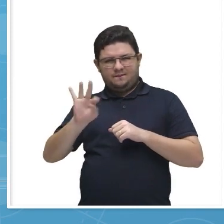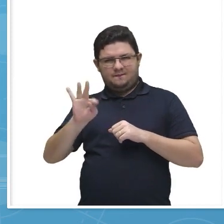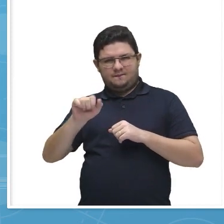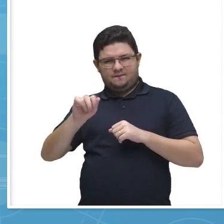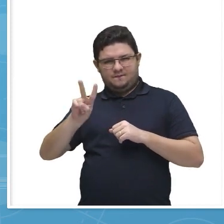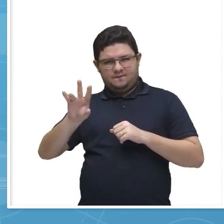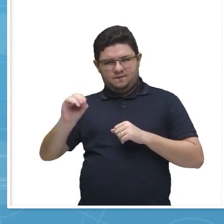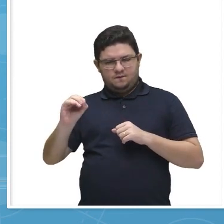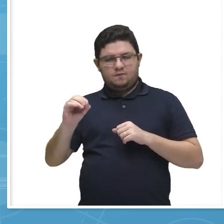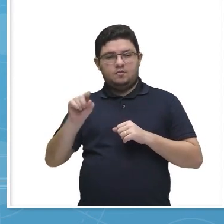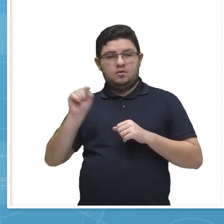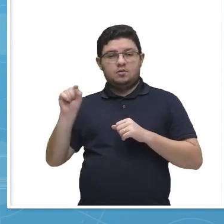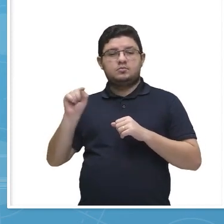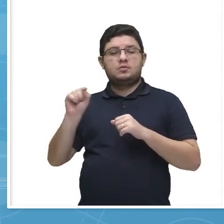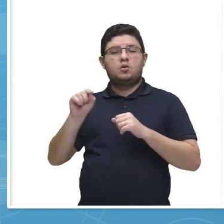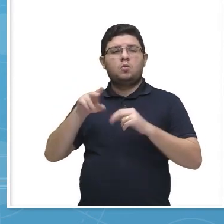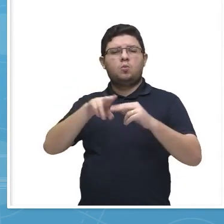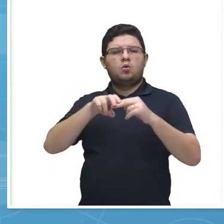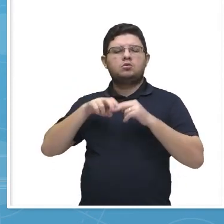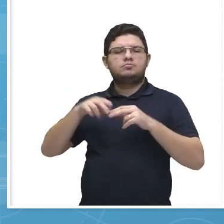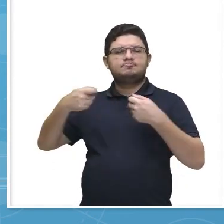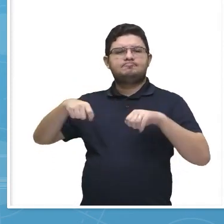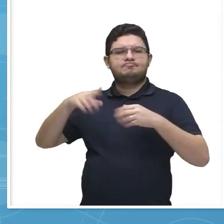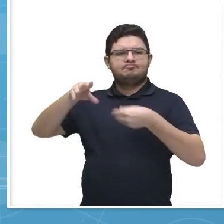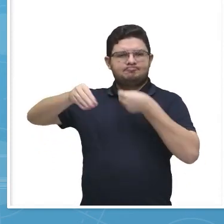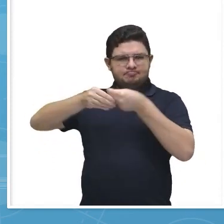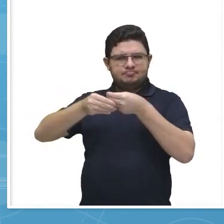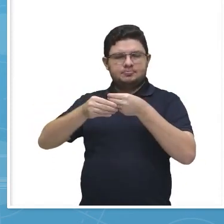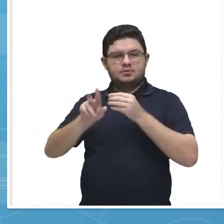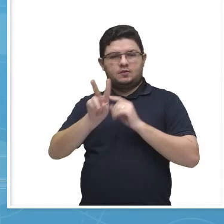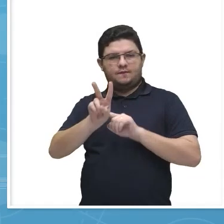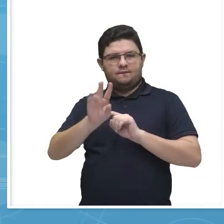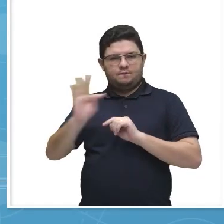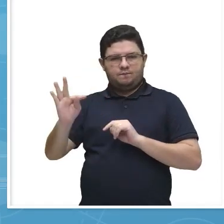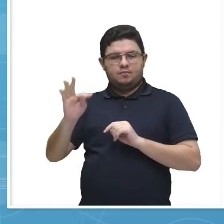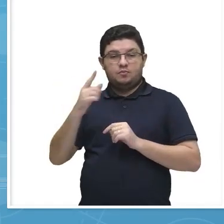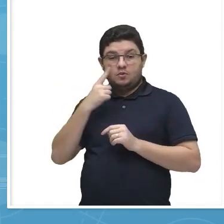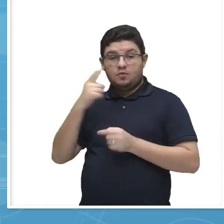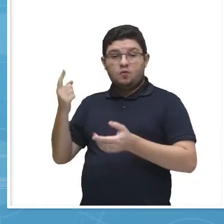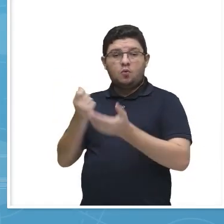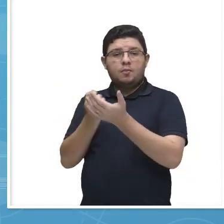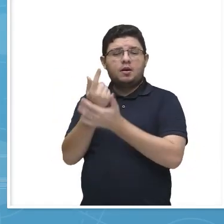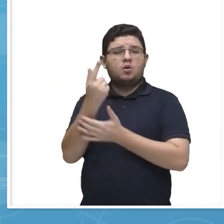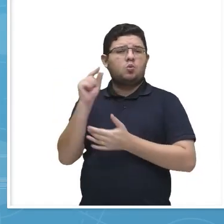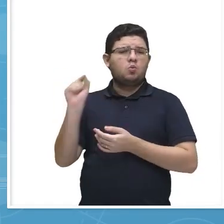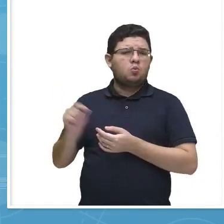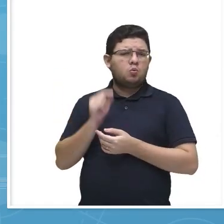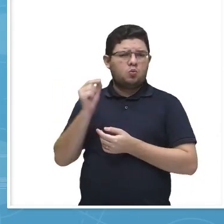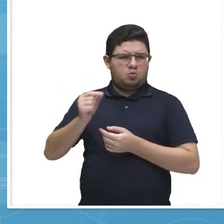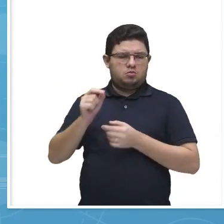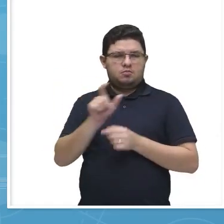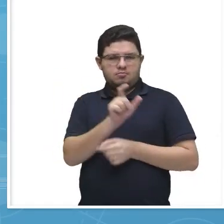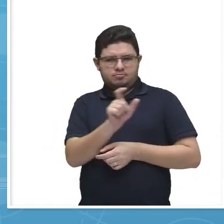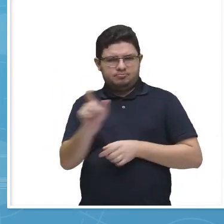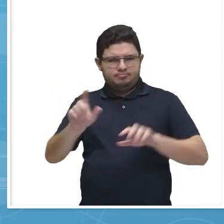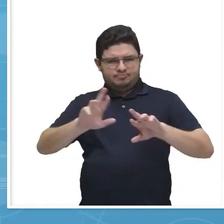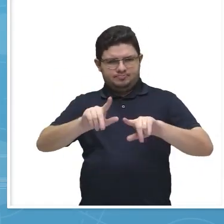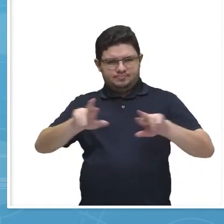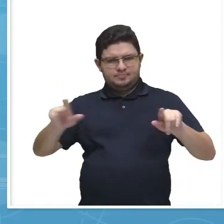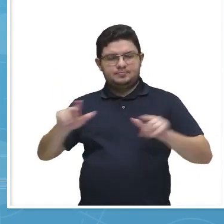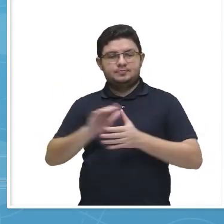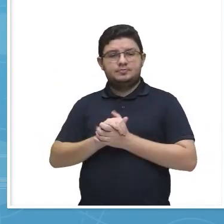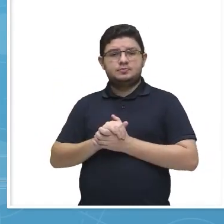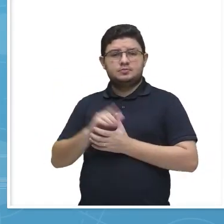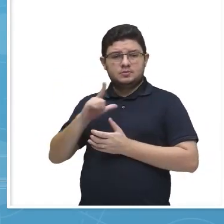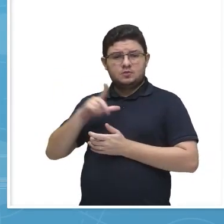de complemento, certo? O que foi comprado? Várias figurinhas. Tem preposição entre o verbo comprar e o complemento